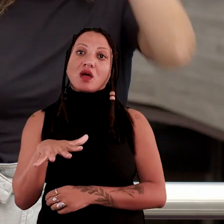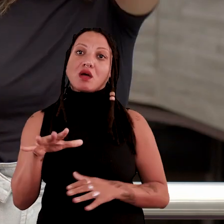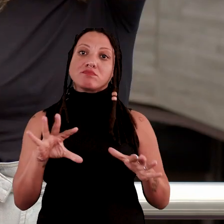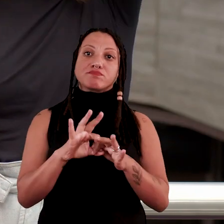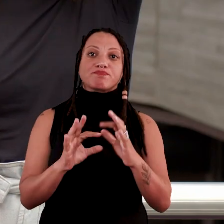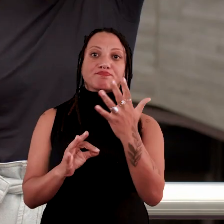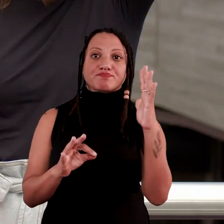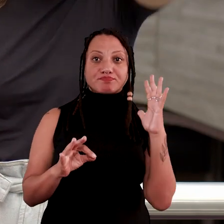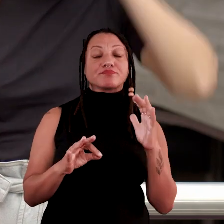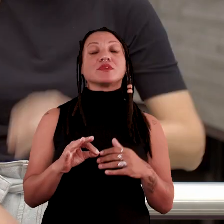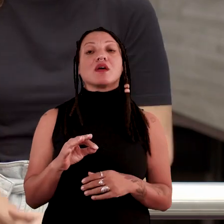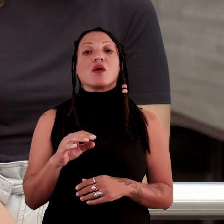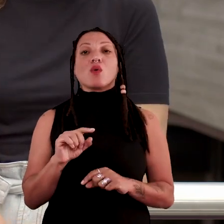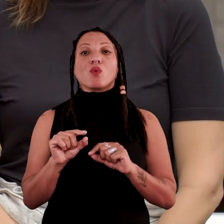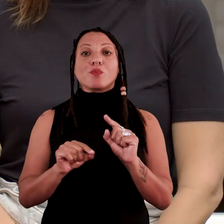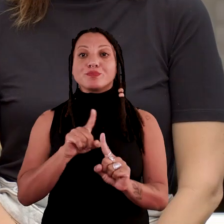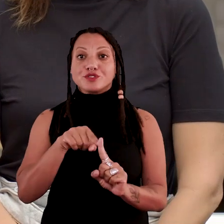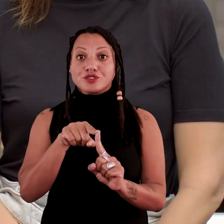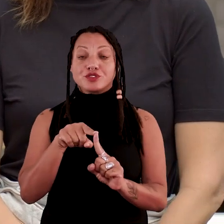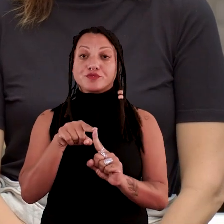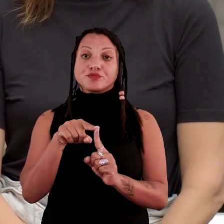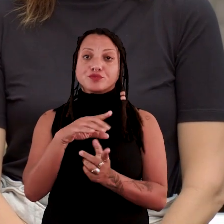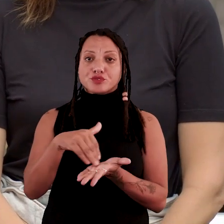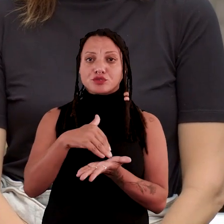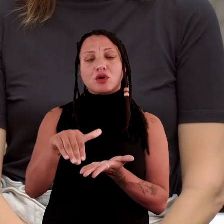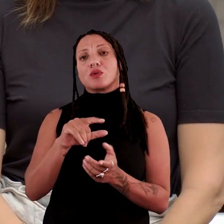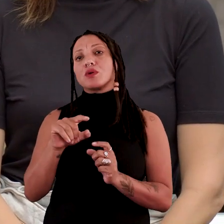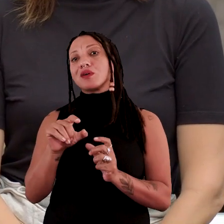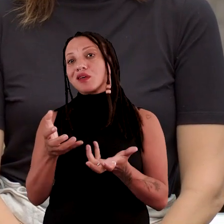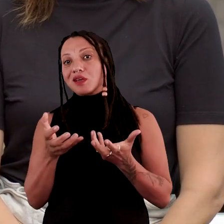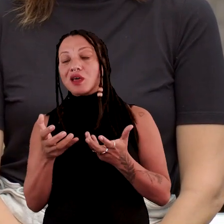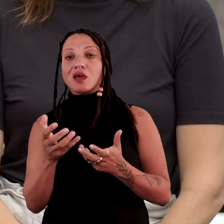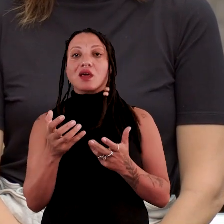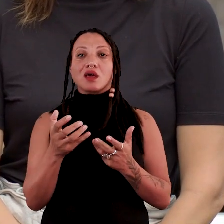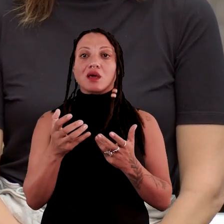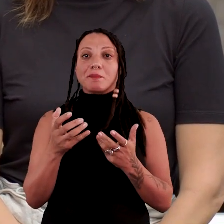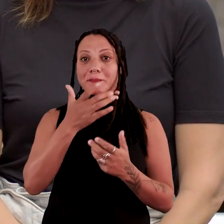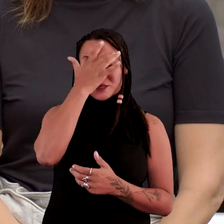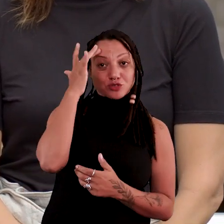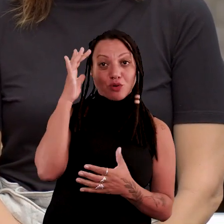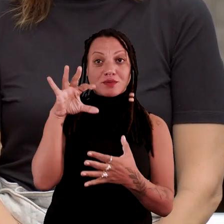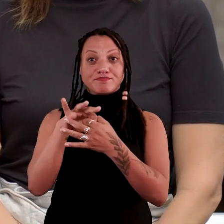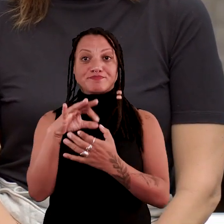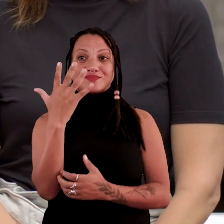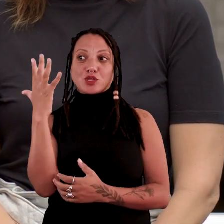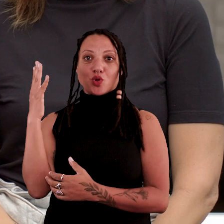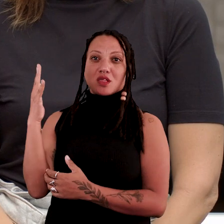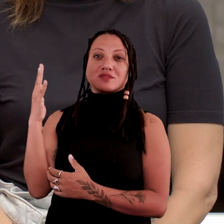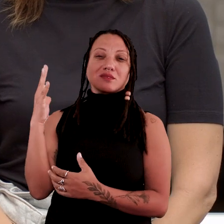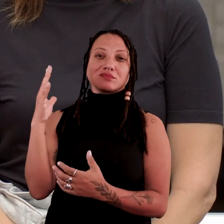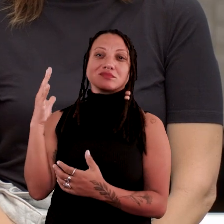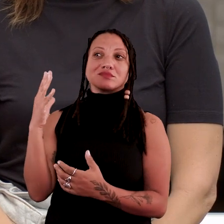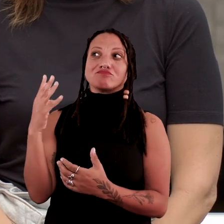no ambiente urbano, né? Nós atuamos tanto no ambiente público, com projetos públicos, como com projetos privados, e sempre com uma